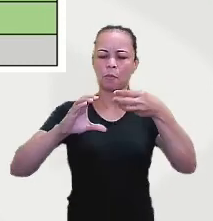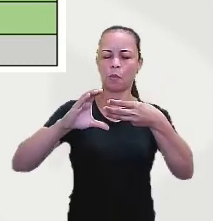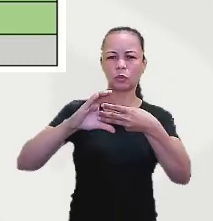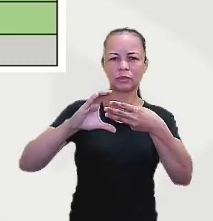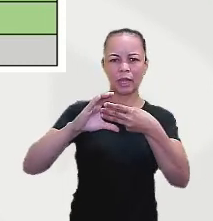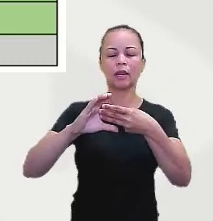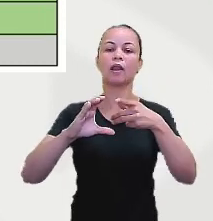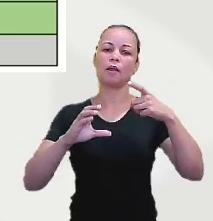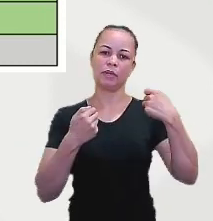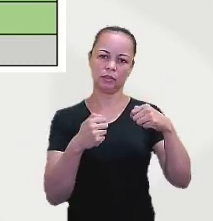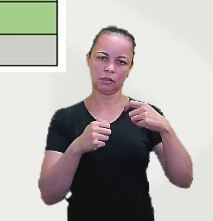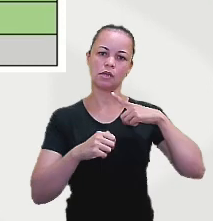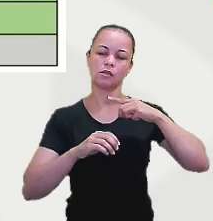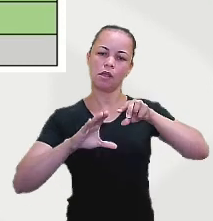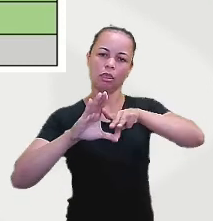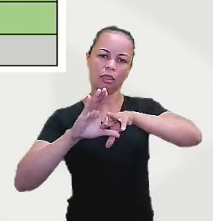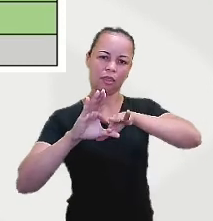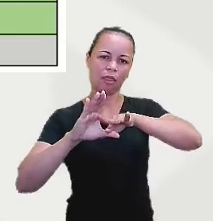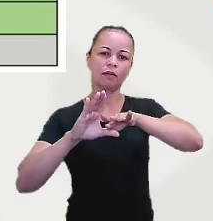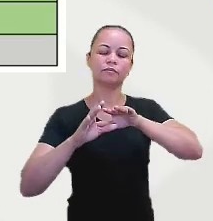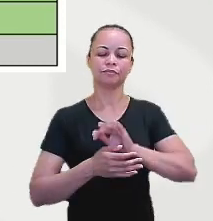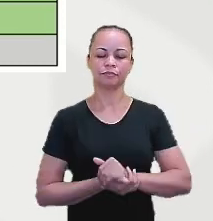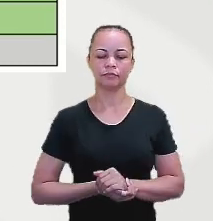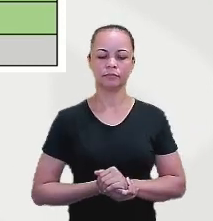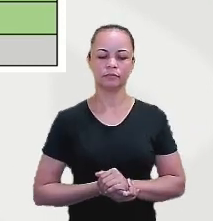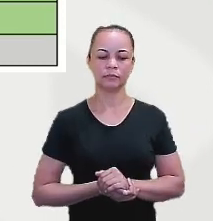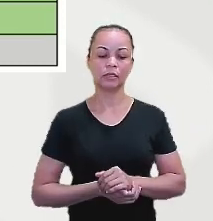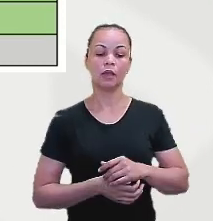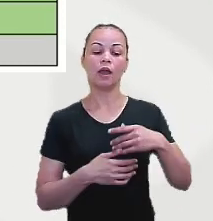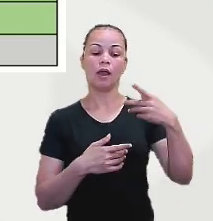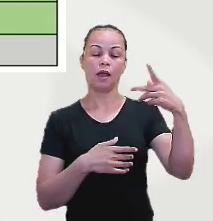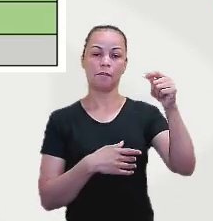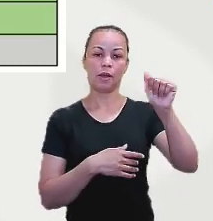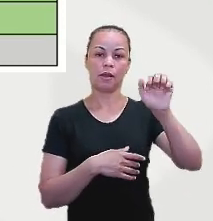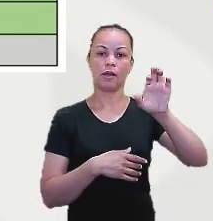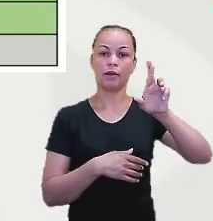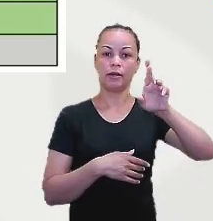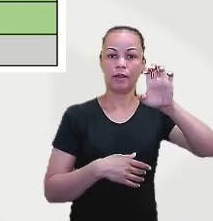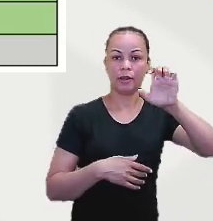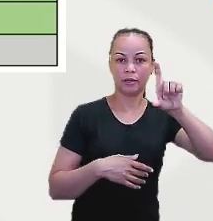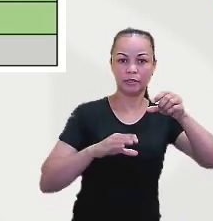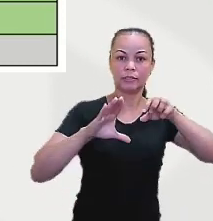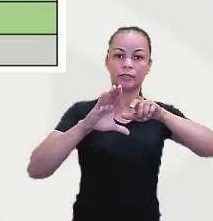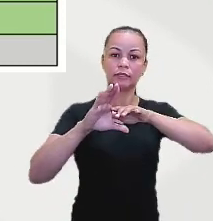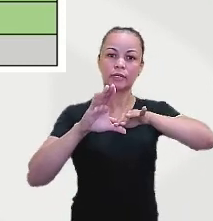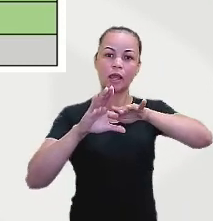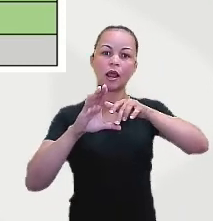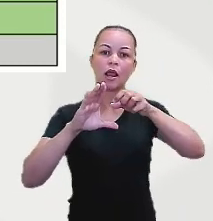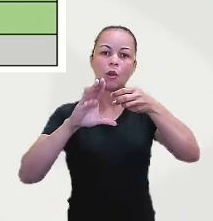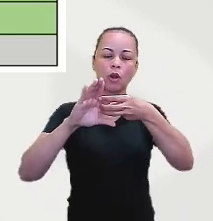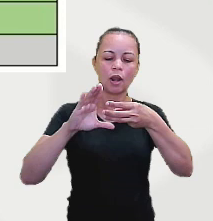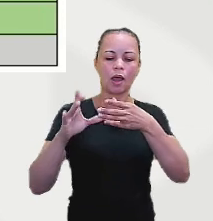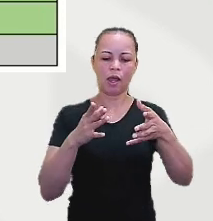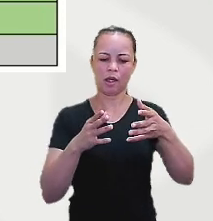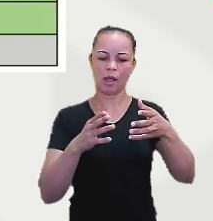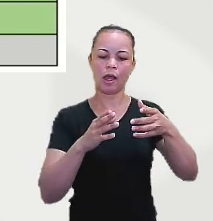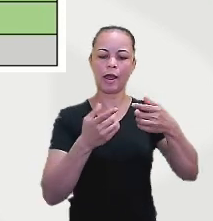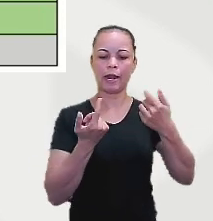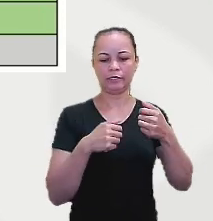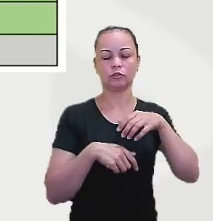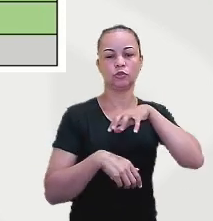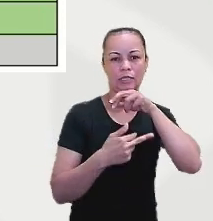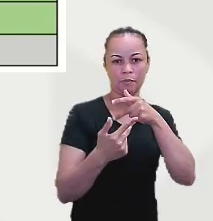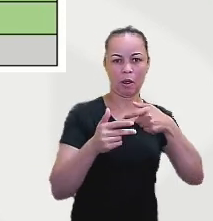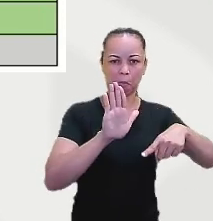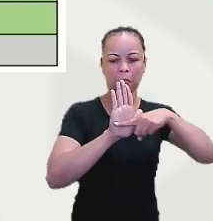membrana plasmática, tá? Parede celular, você vai ver que na célula animal ela é ausente, mas já na célula vegetal ela é presente. E lembrando que essa